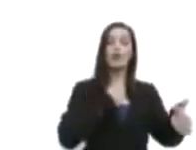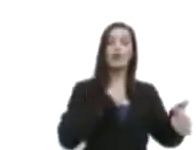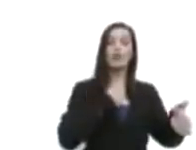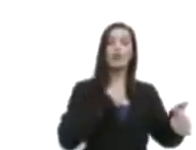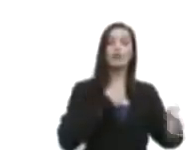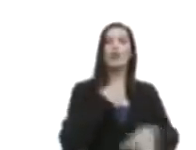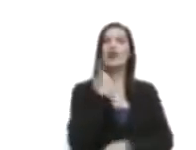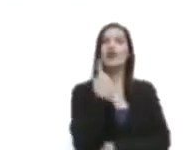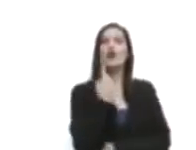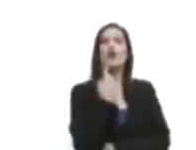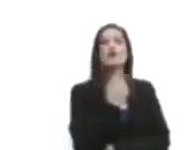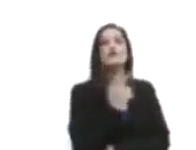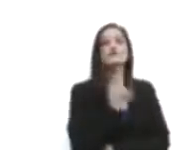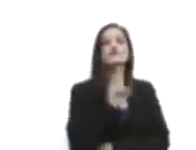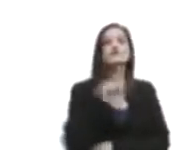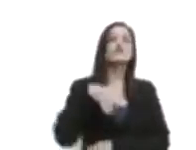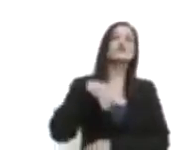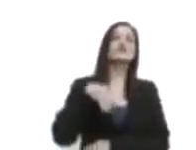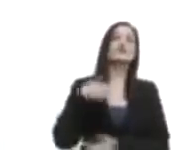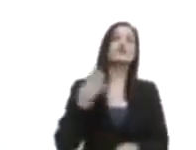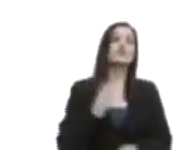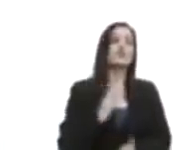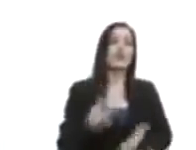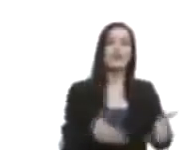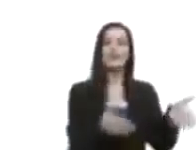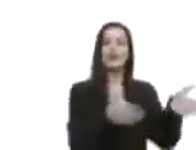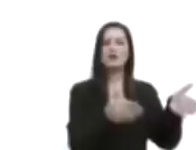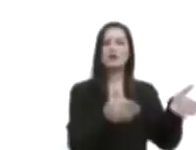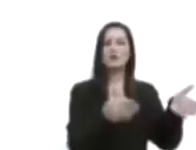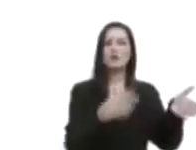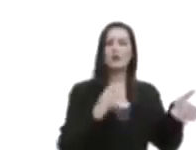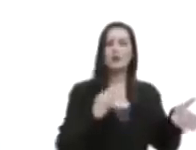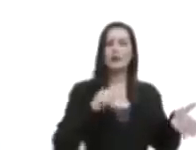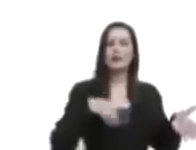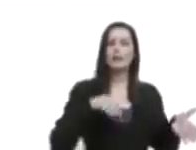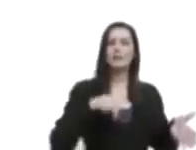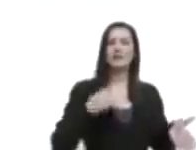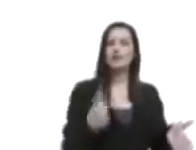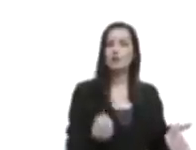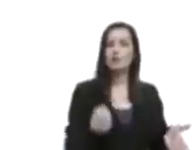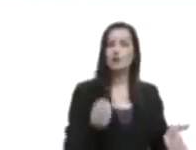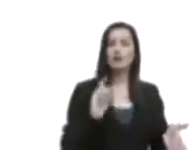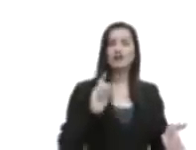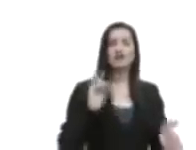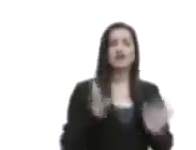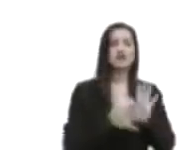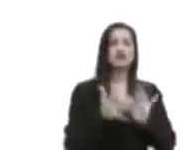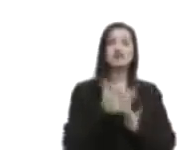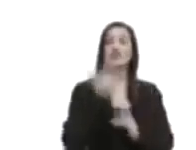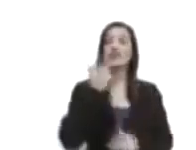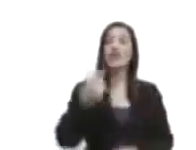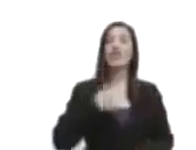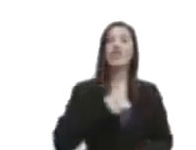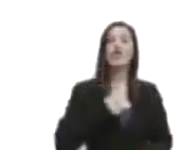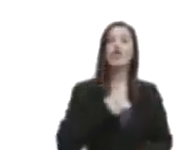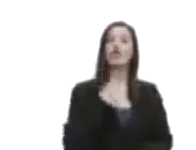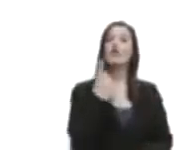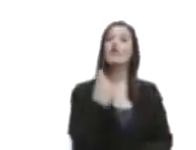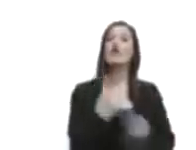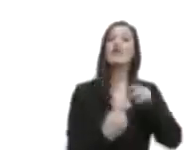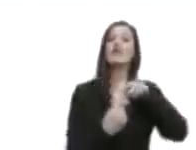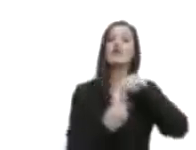teria razão de ser, porque ele é um dos tantos caminhos. Mas Jesus usa o artigo definido, eu sou